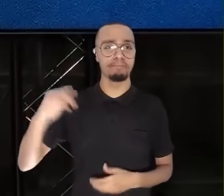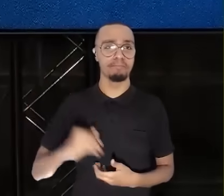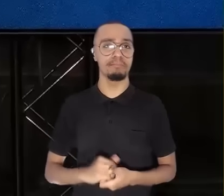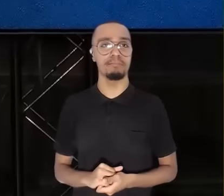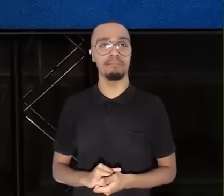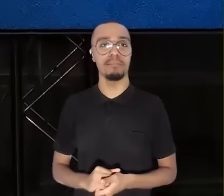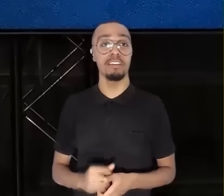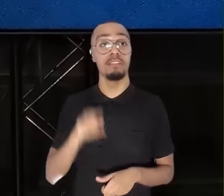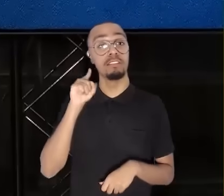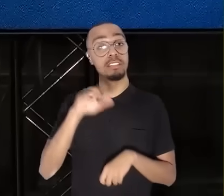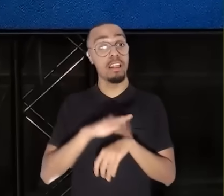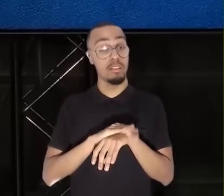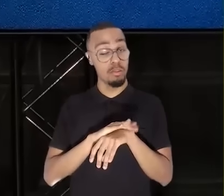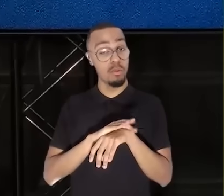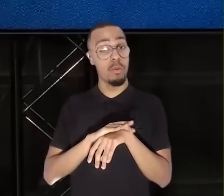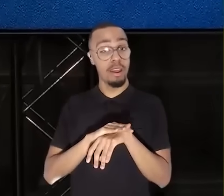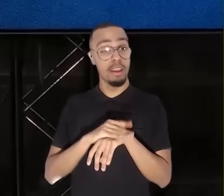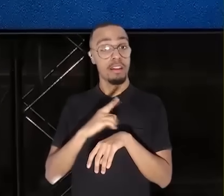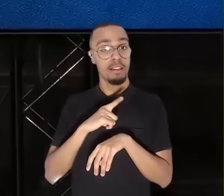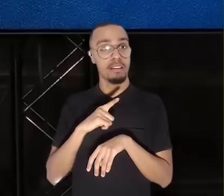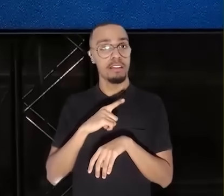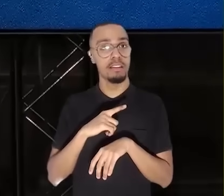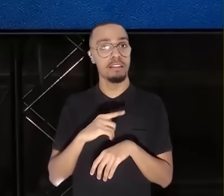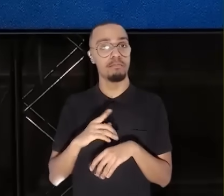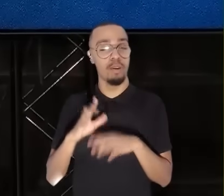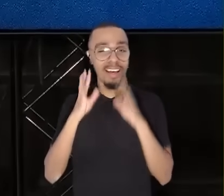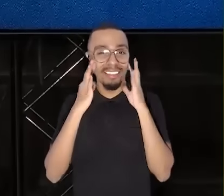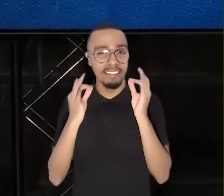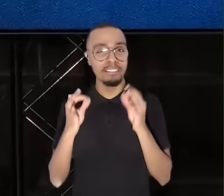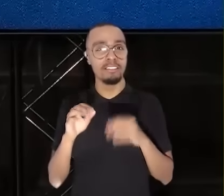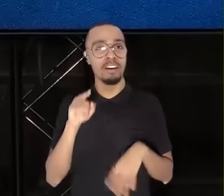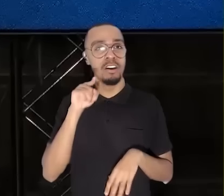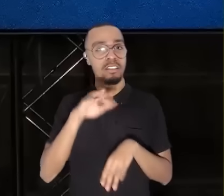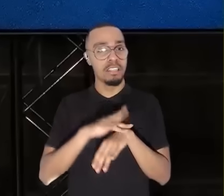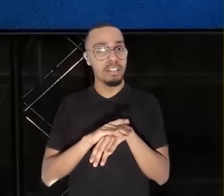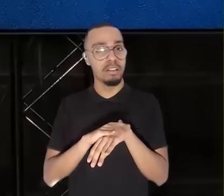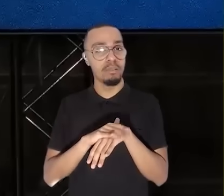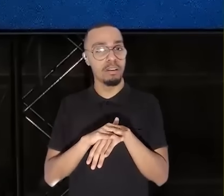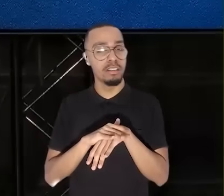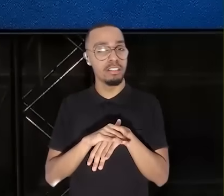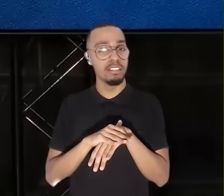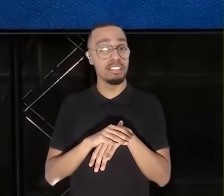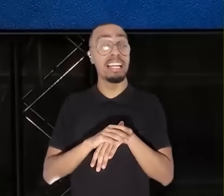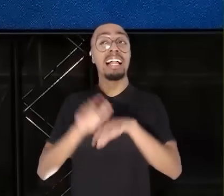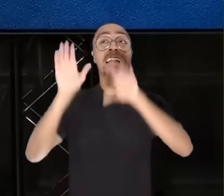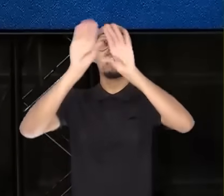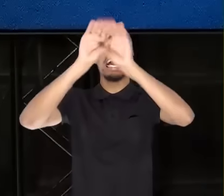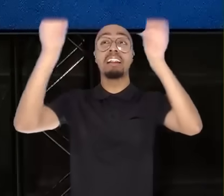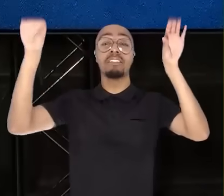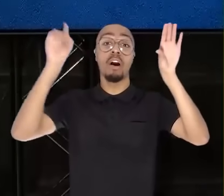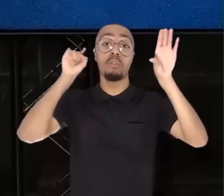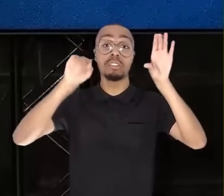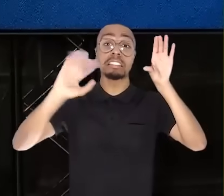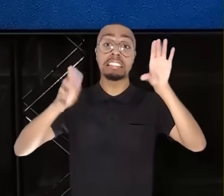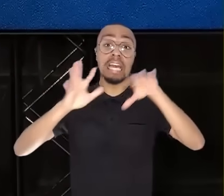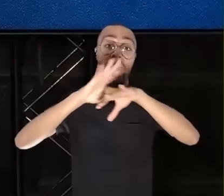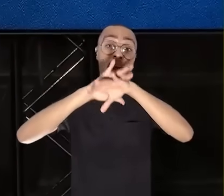Se você está doente, escute o que eu vou ministrar aqui. Você já está curado no mundo espiritual.